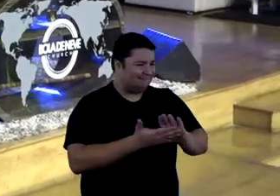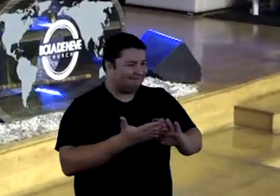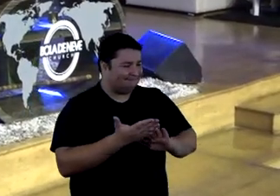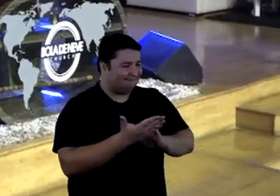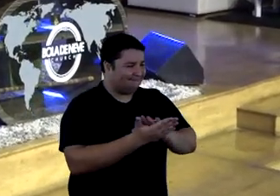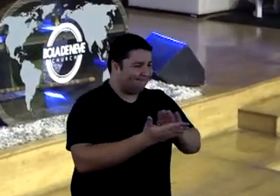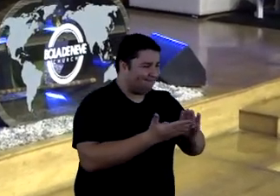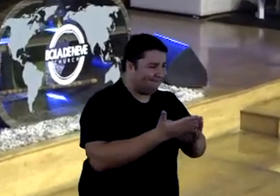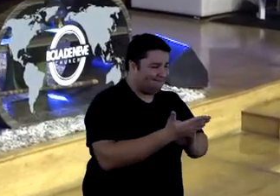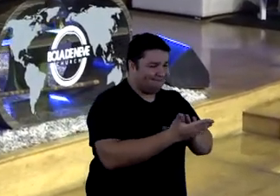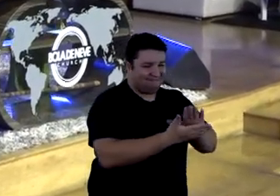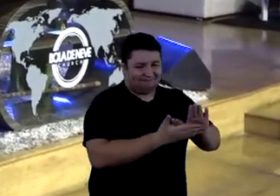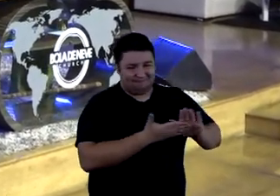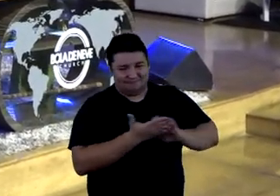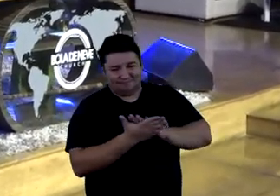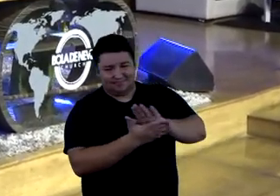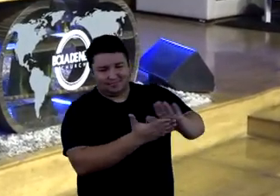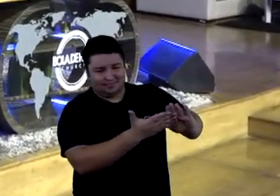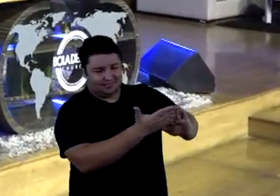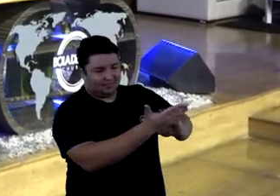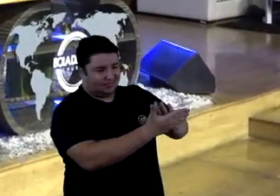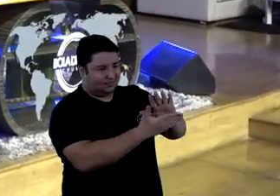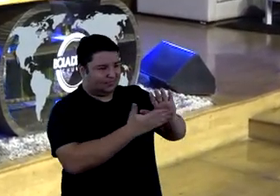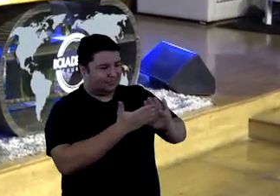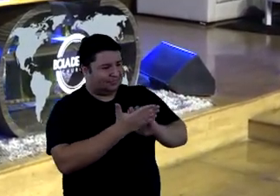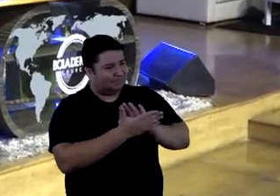mais, nada